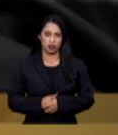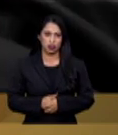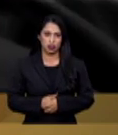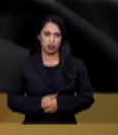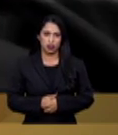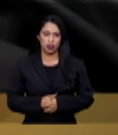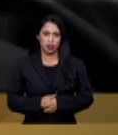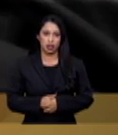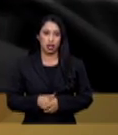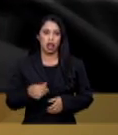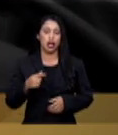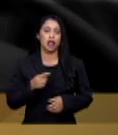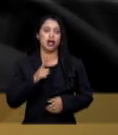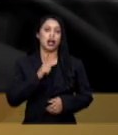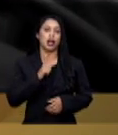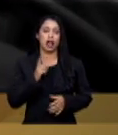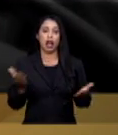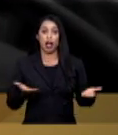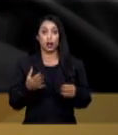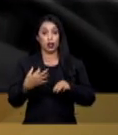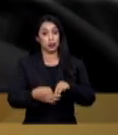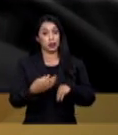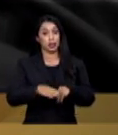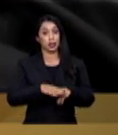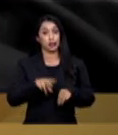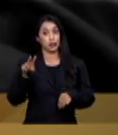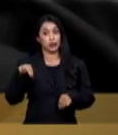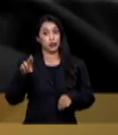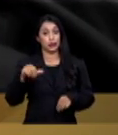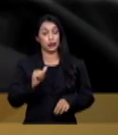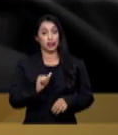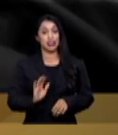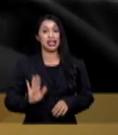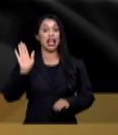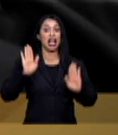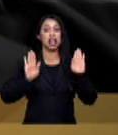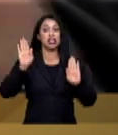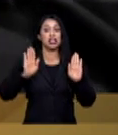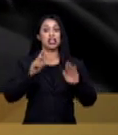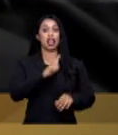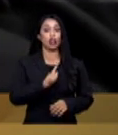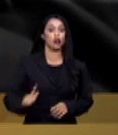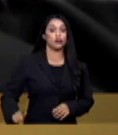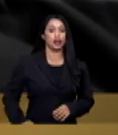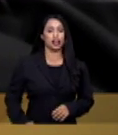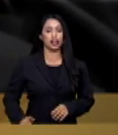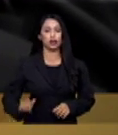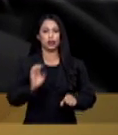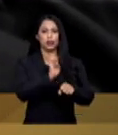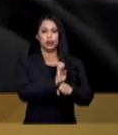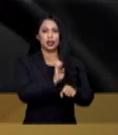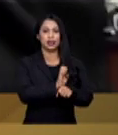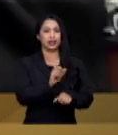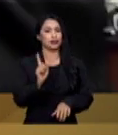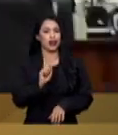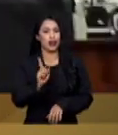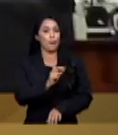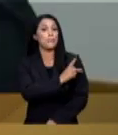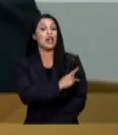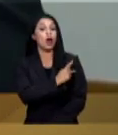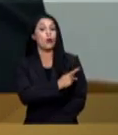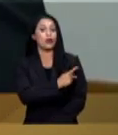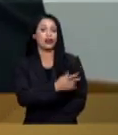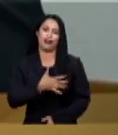Espero que não estejamos lançando o ministro Nunes Marques a candidato a governador agora, não do Espírito Santo, mas do Piauí.